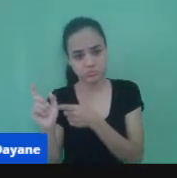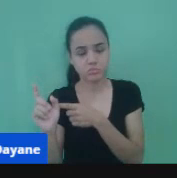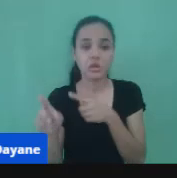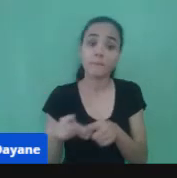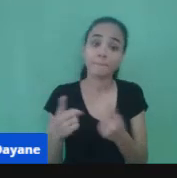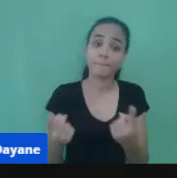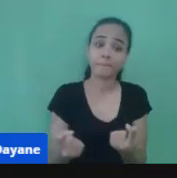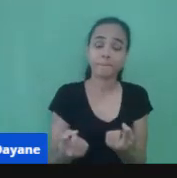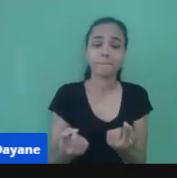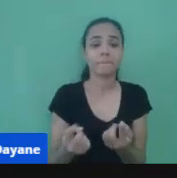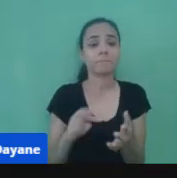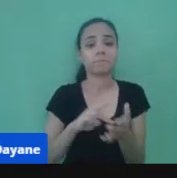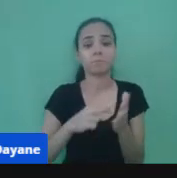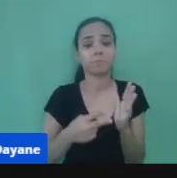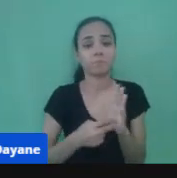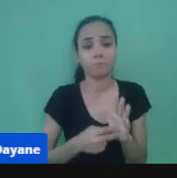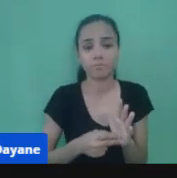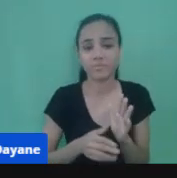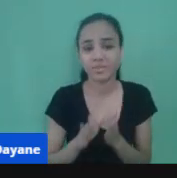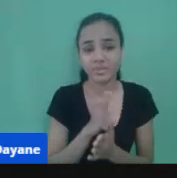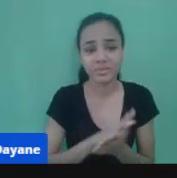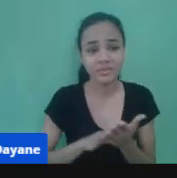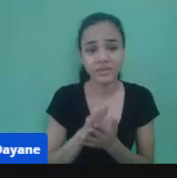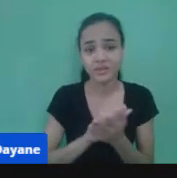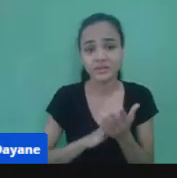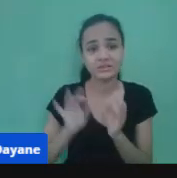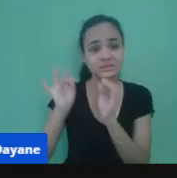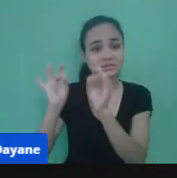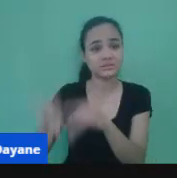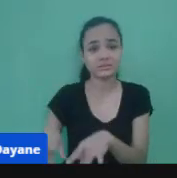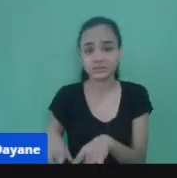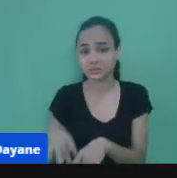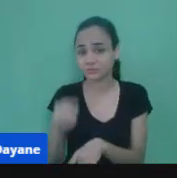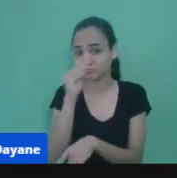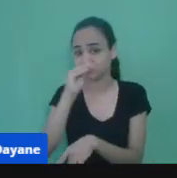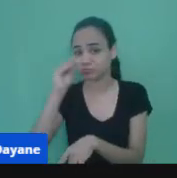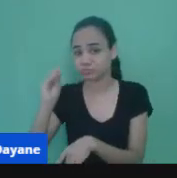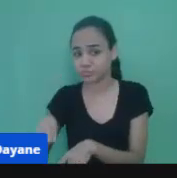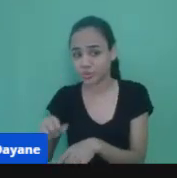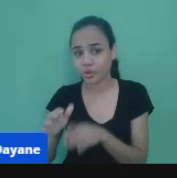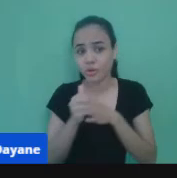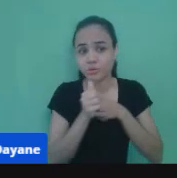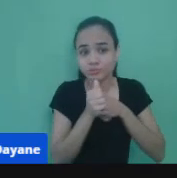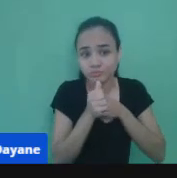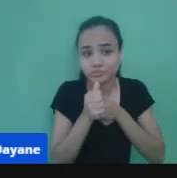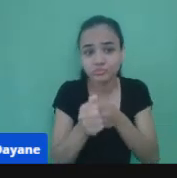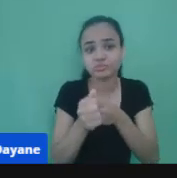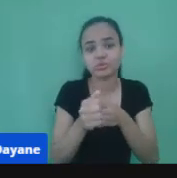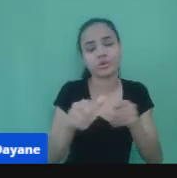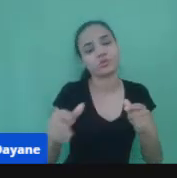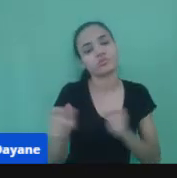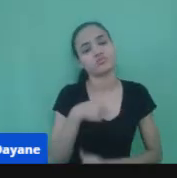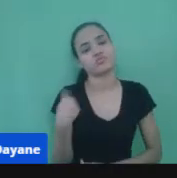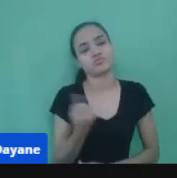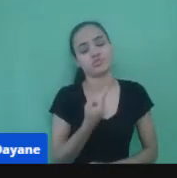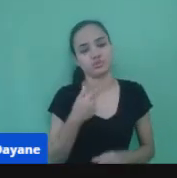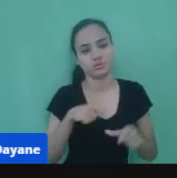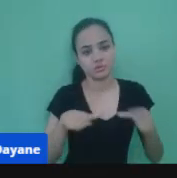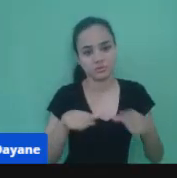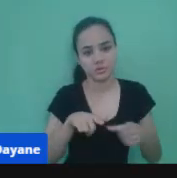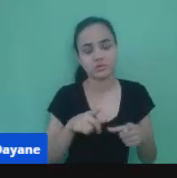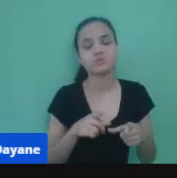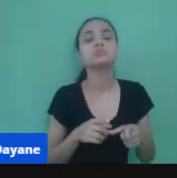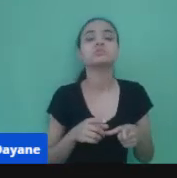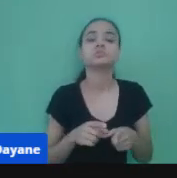documento direcionador do nosso trabalho. Por quê? No artigo 23 vai dizer que é competência comum da